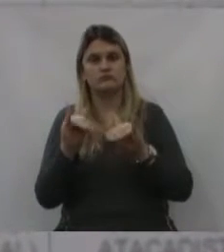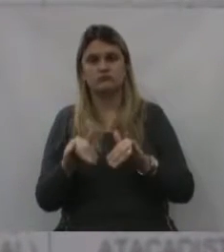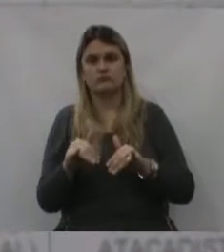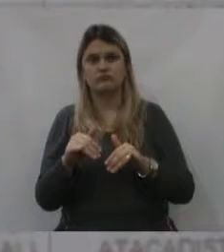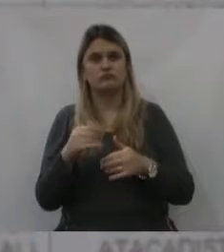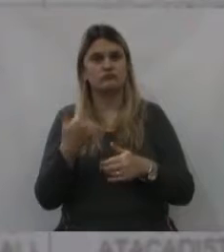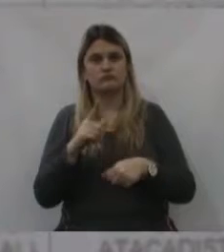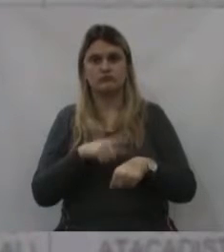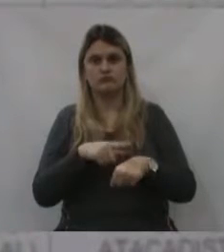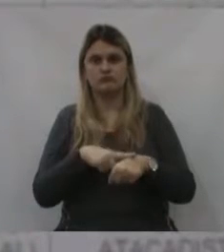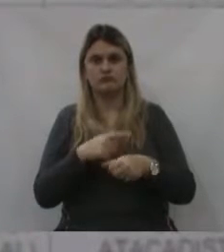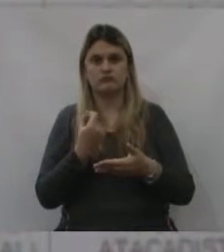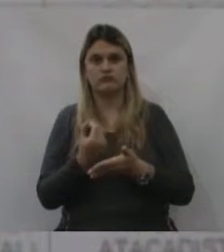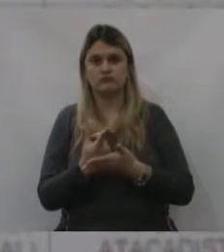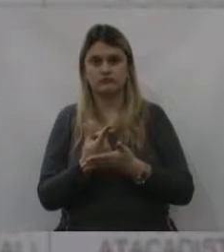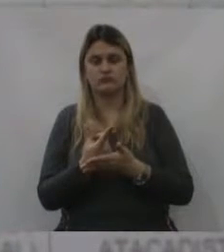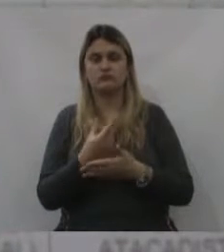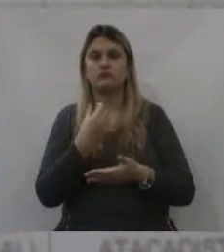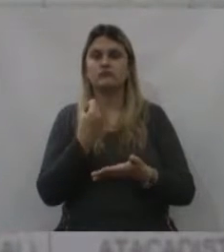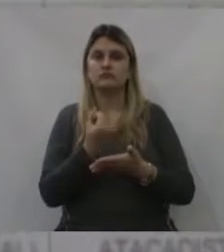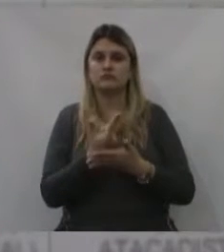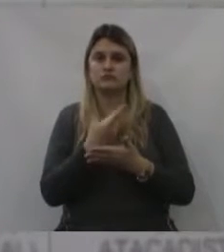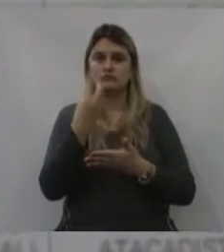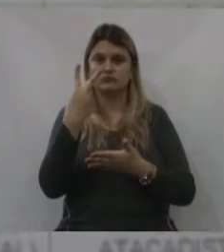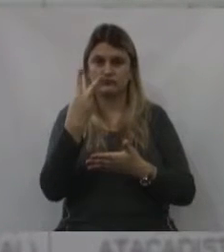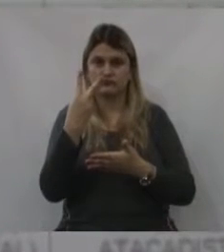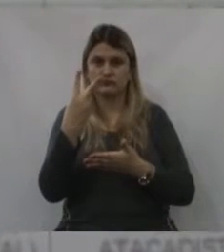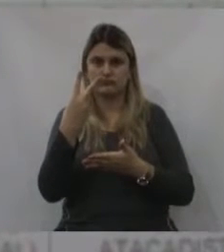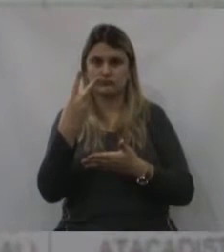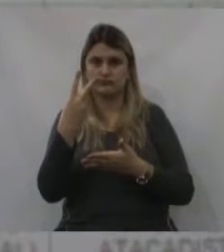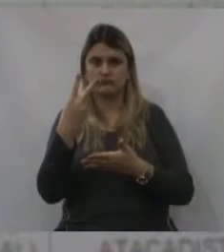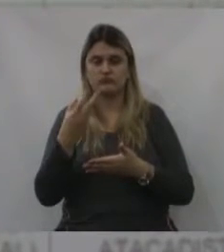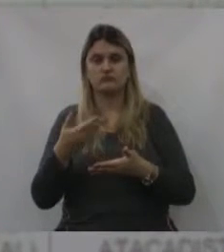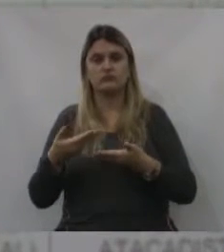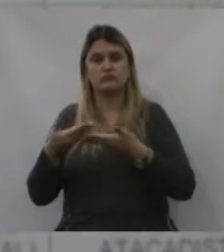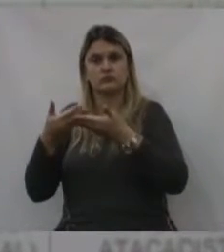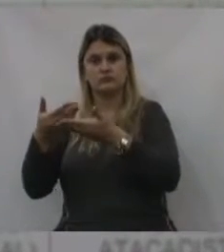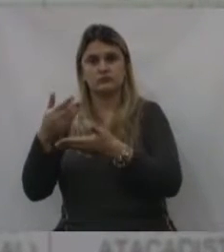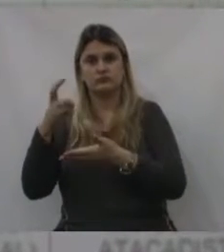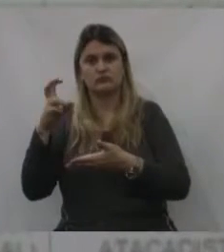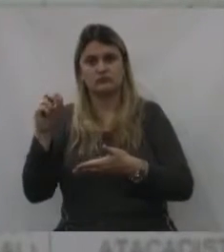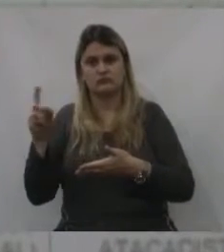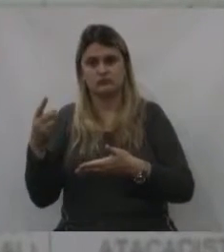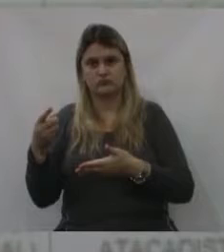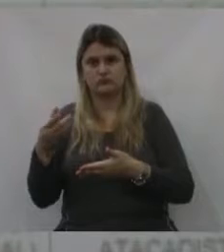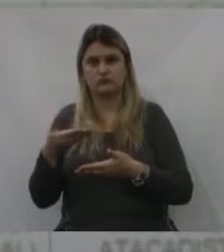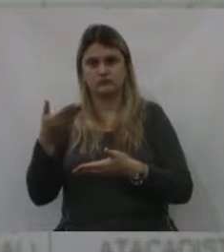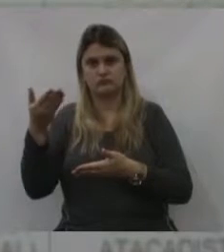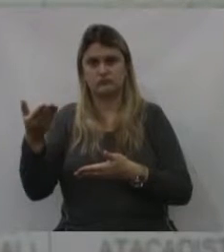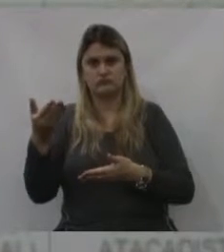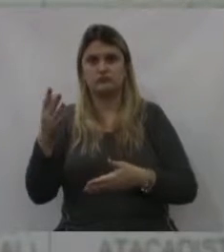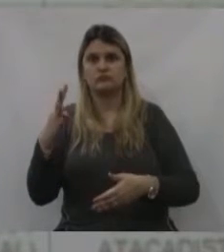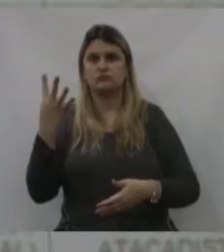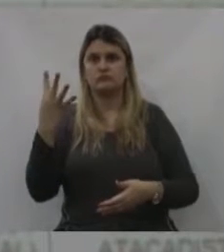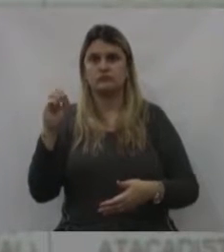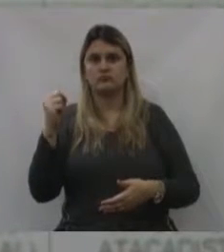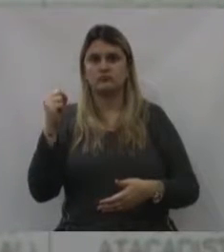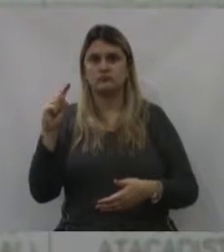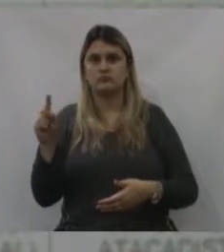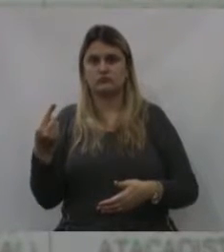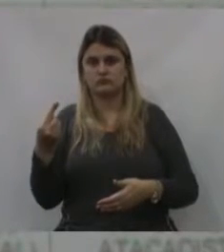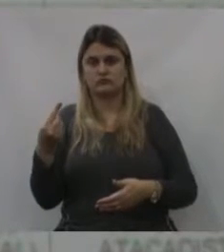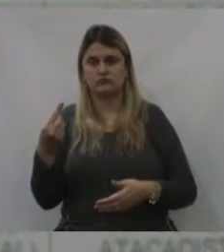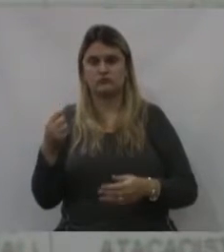do ano e nós não conseguimos, e tinha prazo para isso. Então, foi comprado 2 e quase 50 mil foi devolvido. Deu em